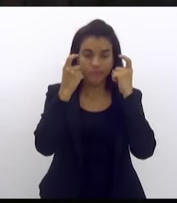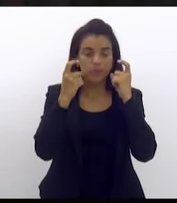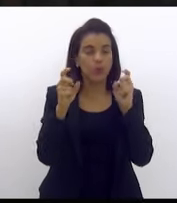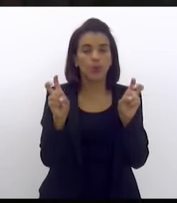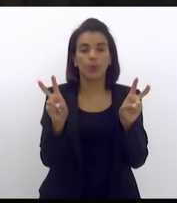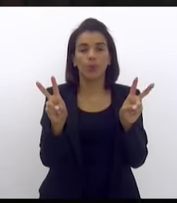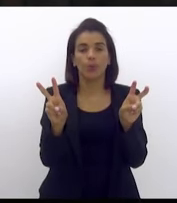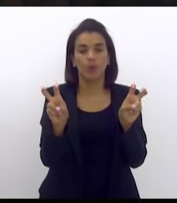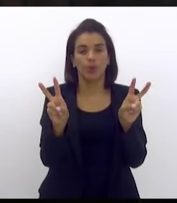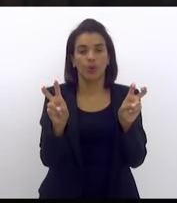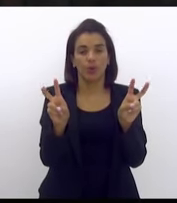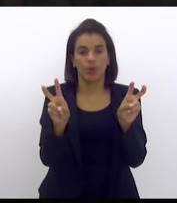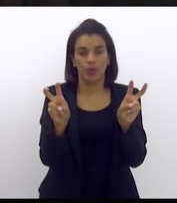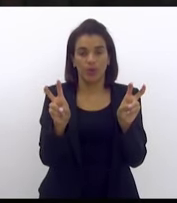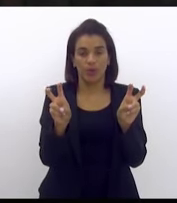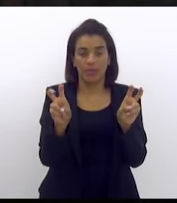tema